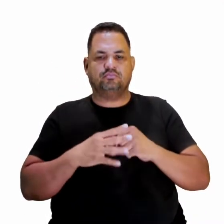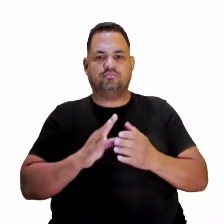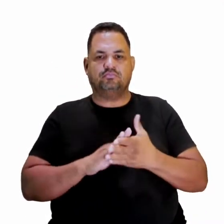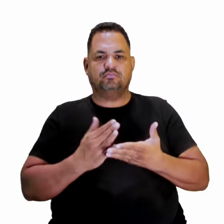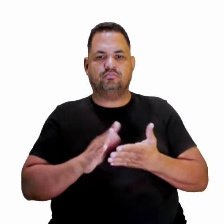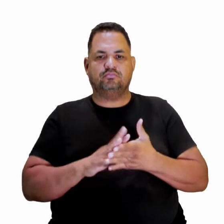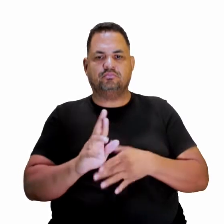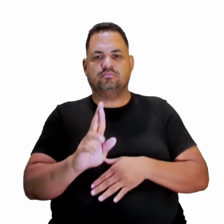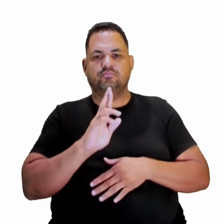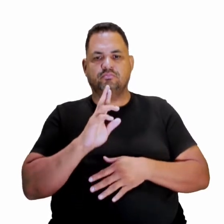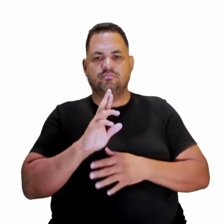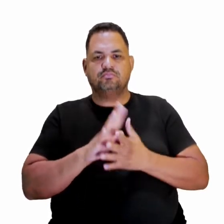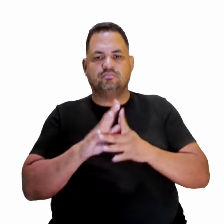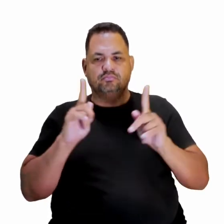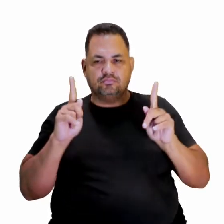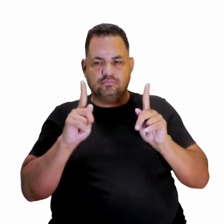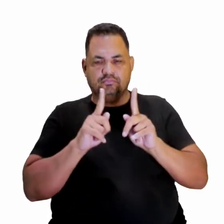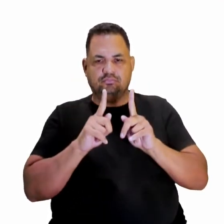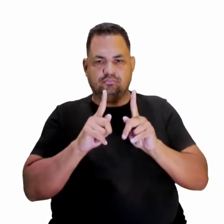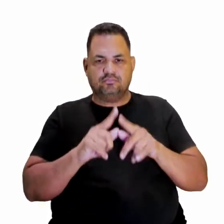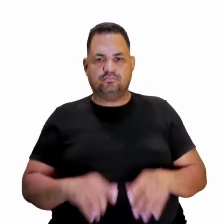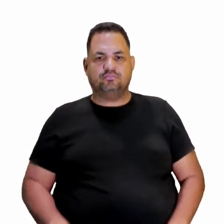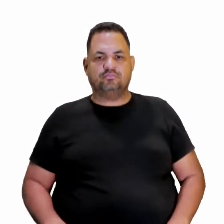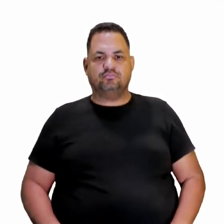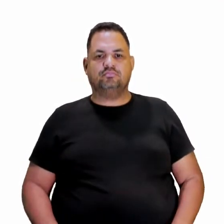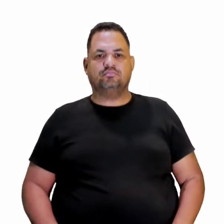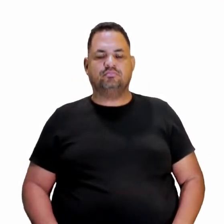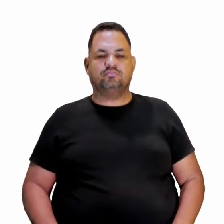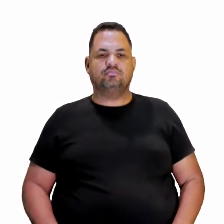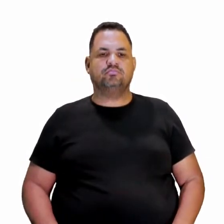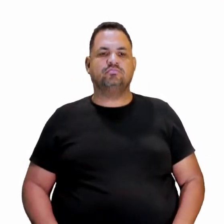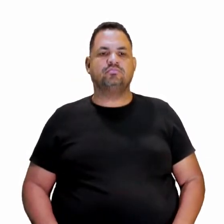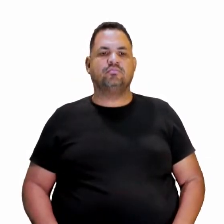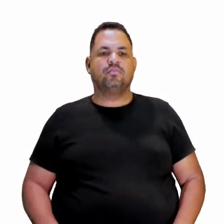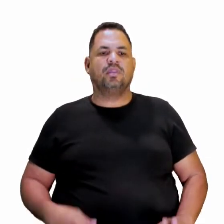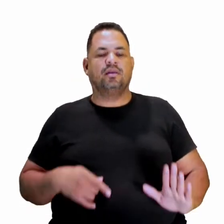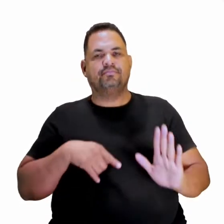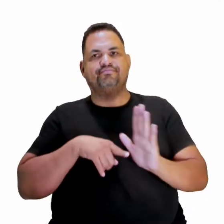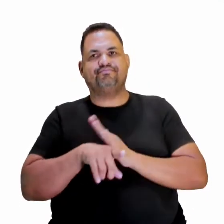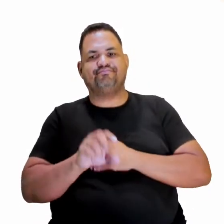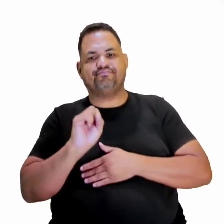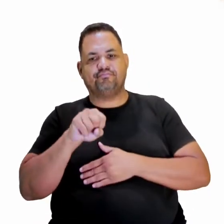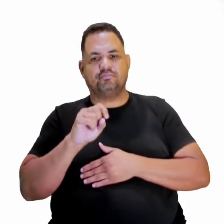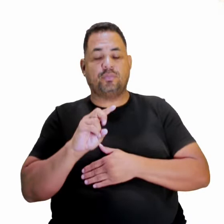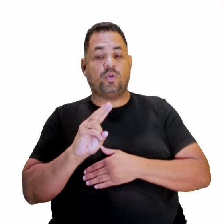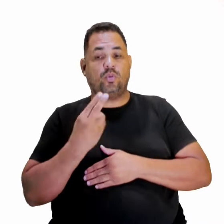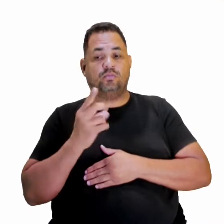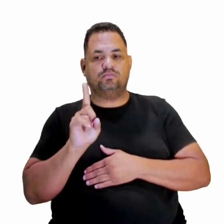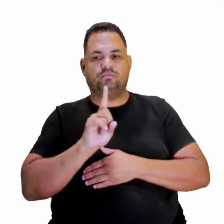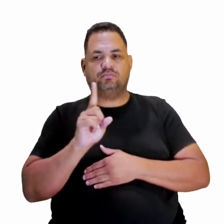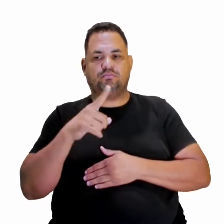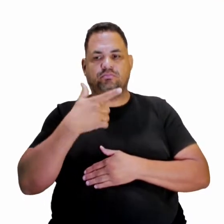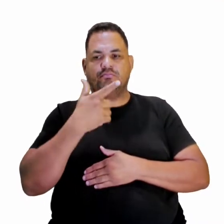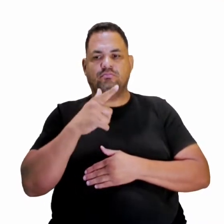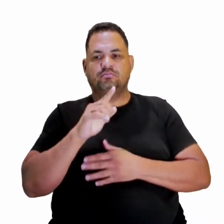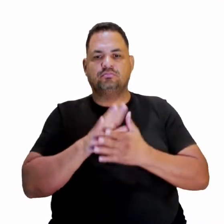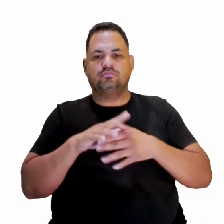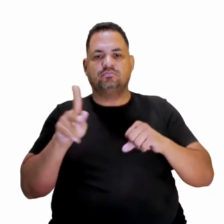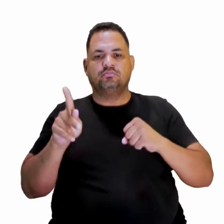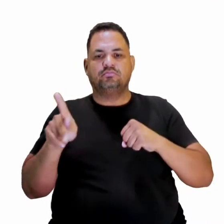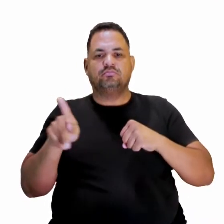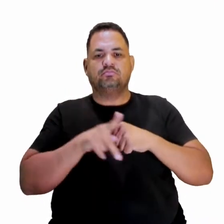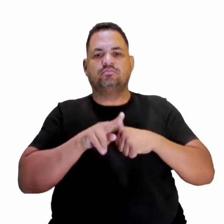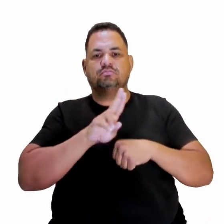das respostas curtas, que são perguntas de sim ou não. É uma pergunta como essa, por exemplo, que não tem um pronome